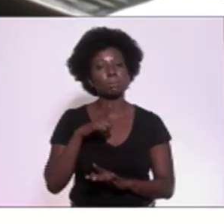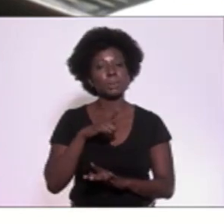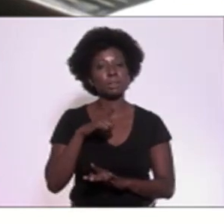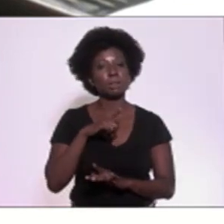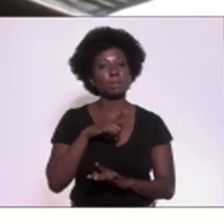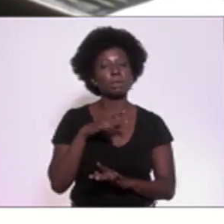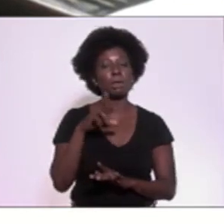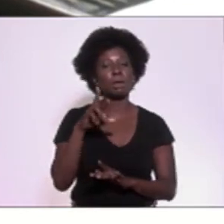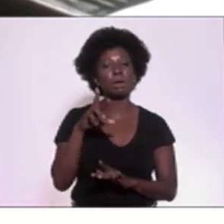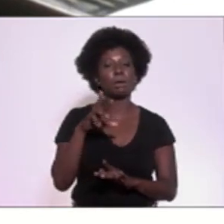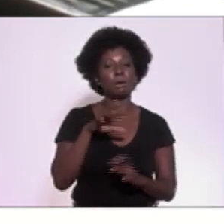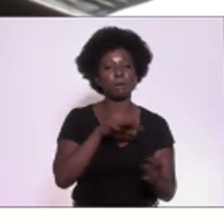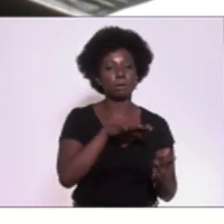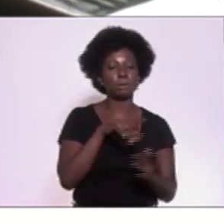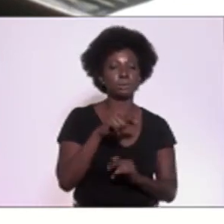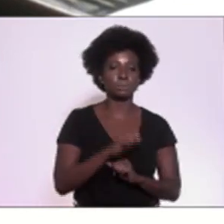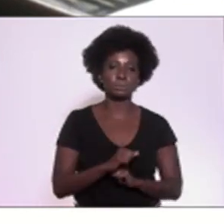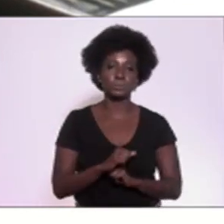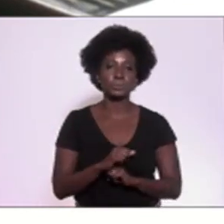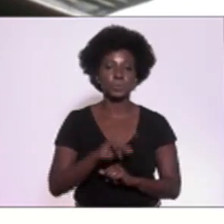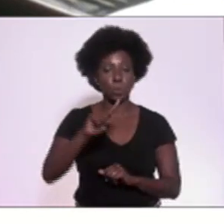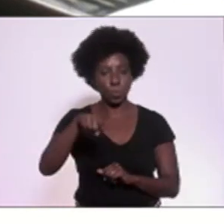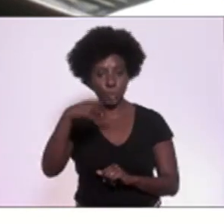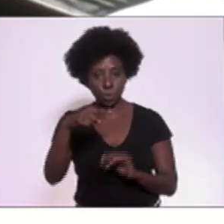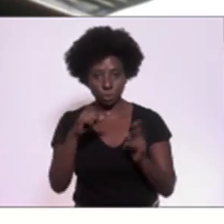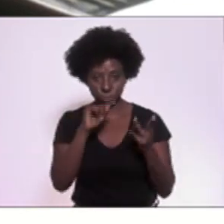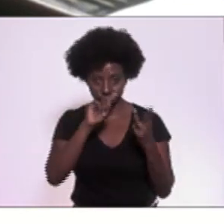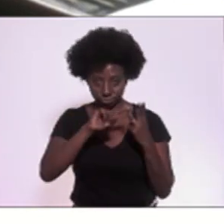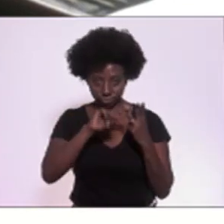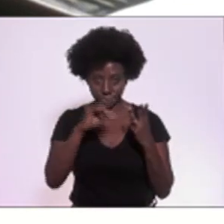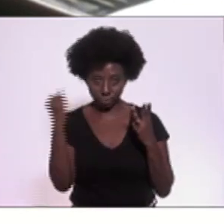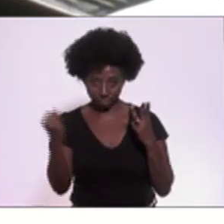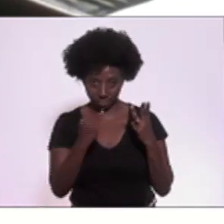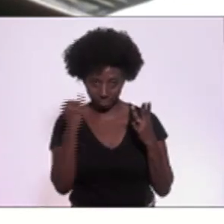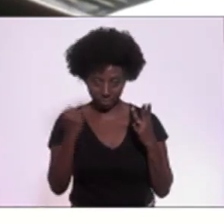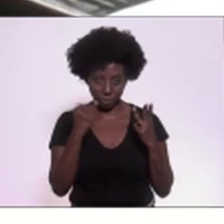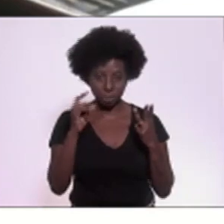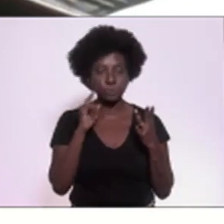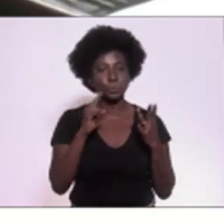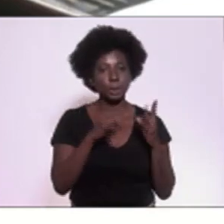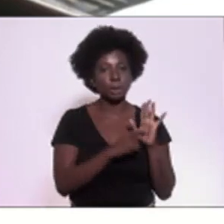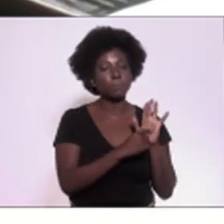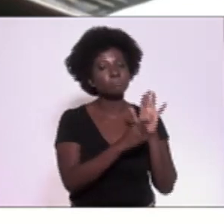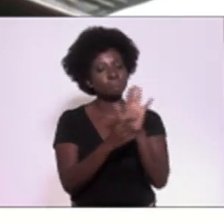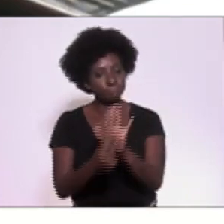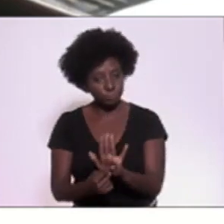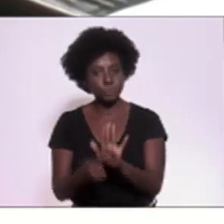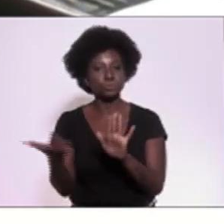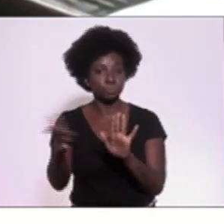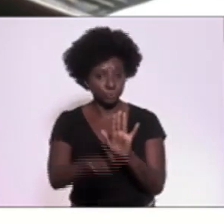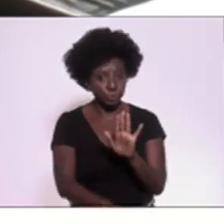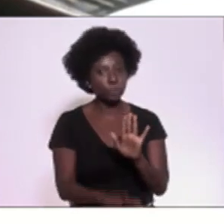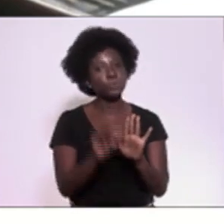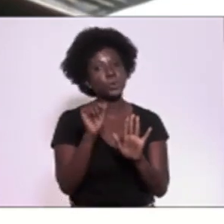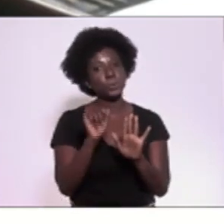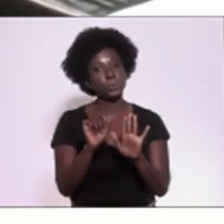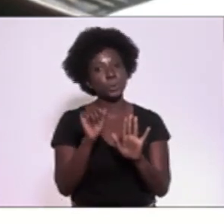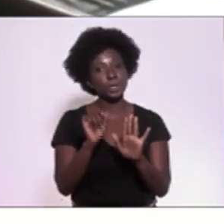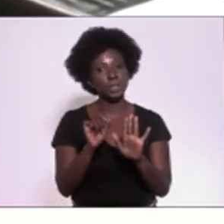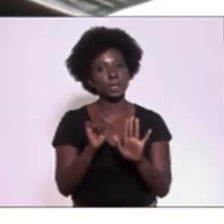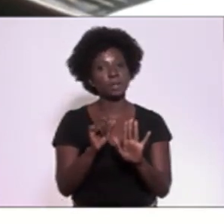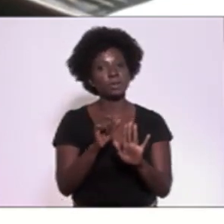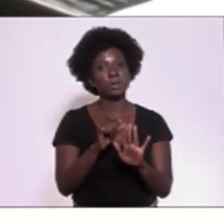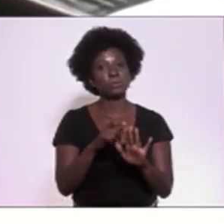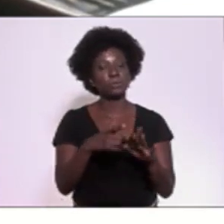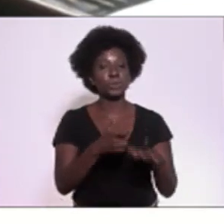lagos do estado do Rio de Janeiro. E um outro ponto também que apareceu mais uma vez nessa crise foi o município de